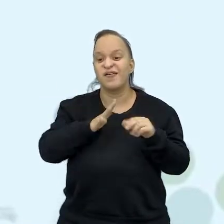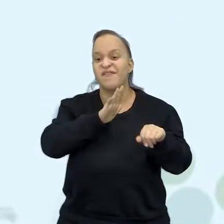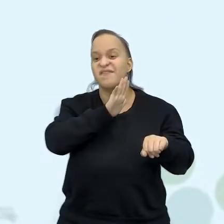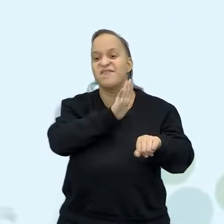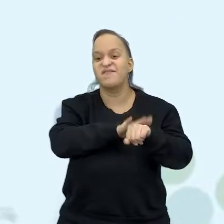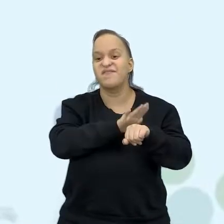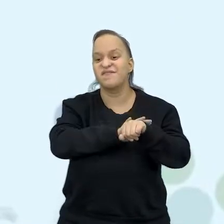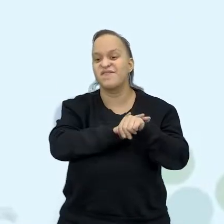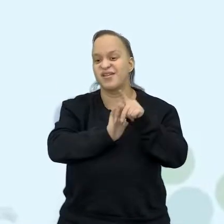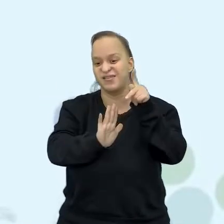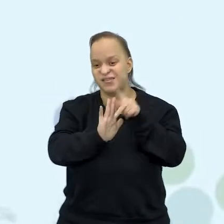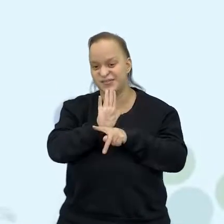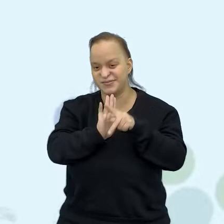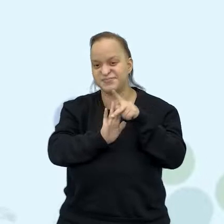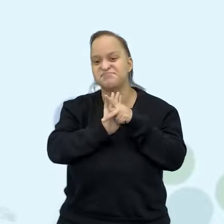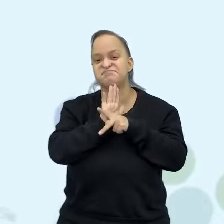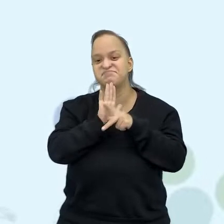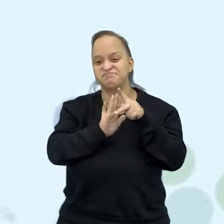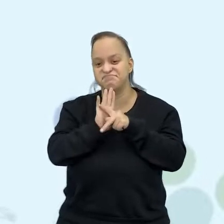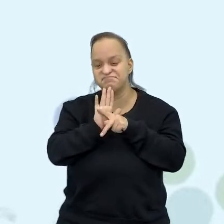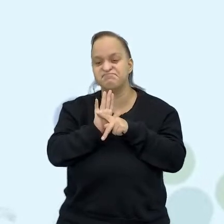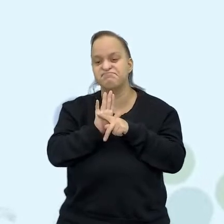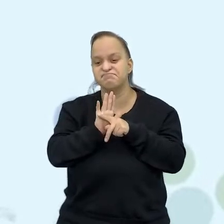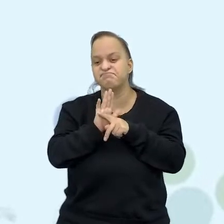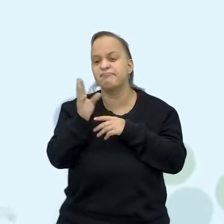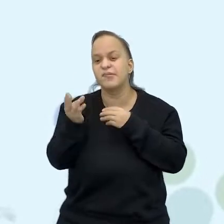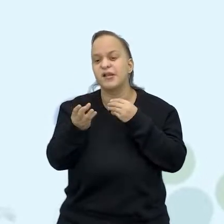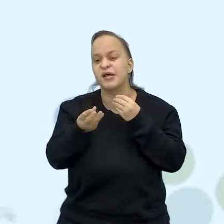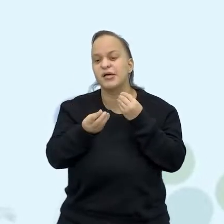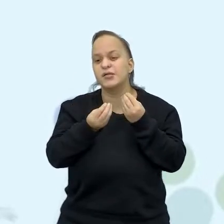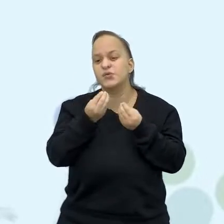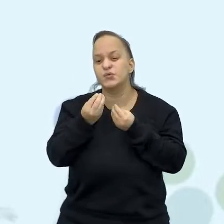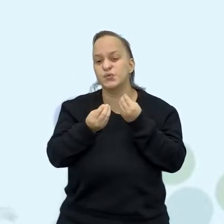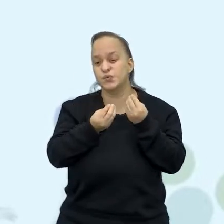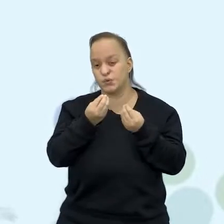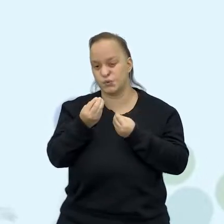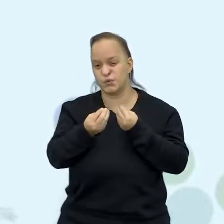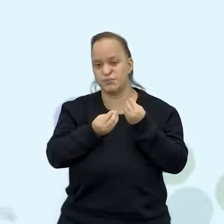esse projeto, né? E as habilidades que vão estar trabalhando é a